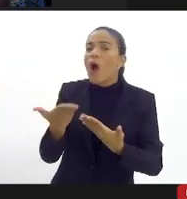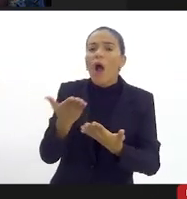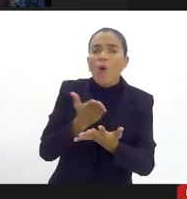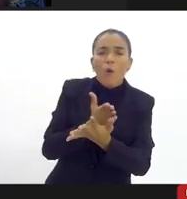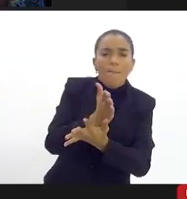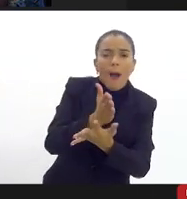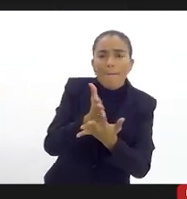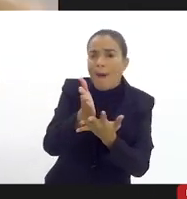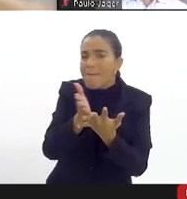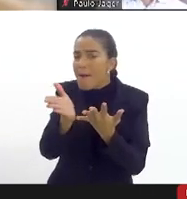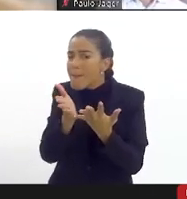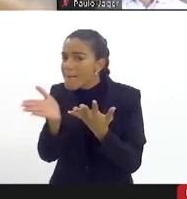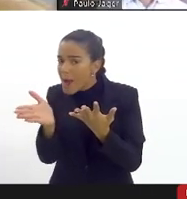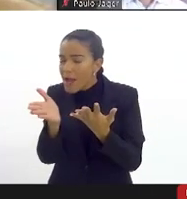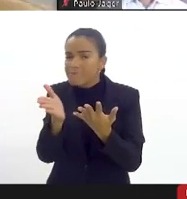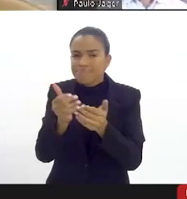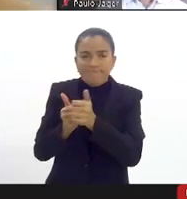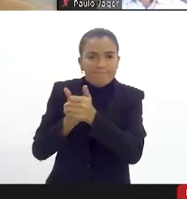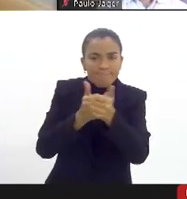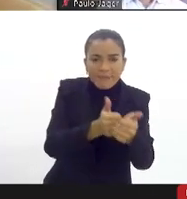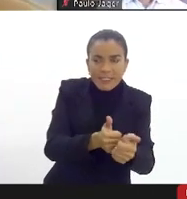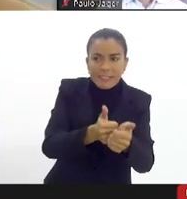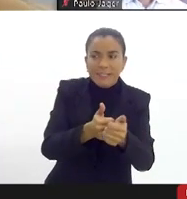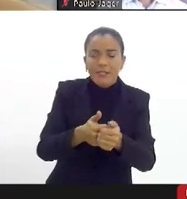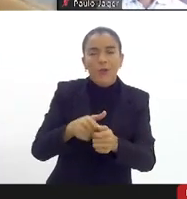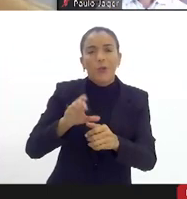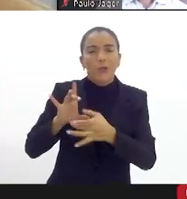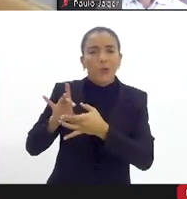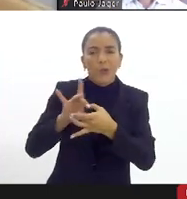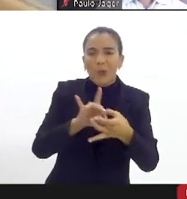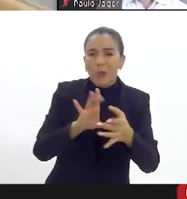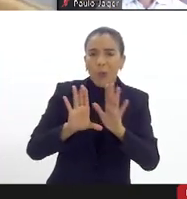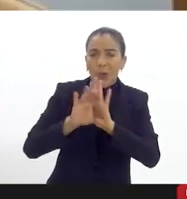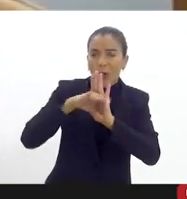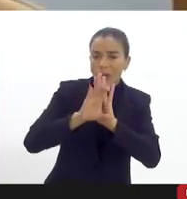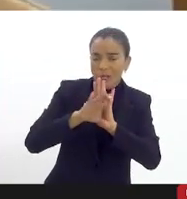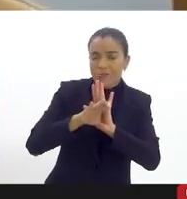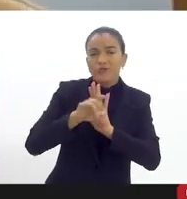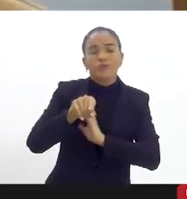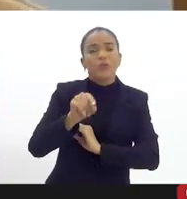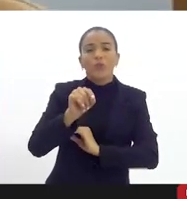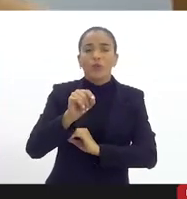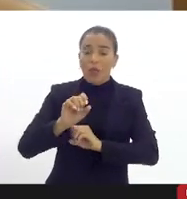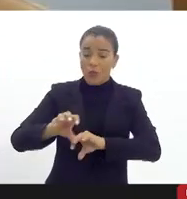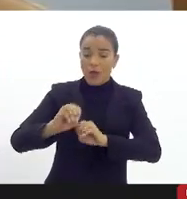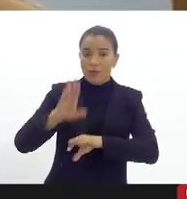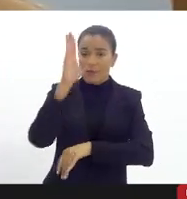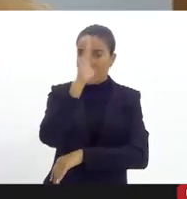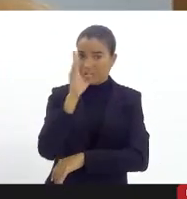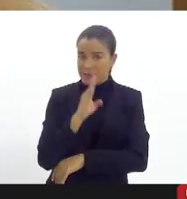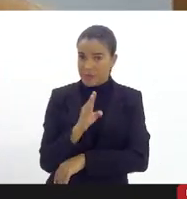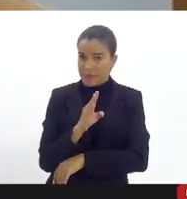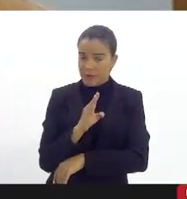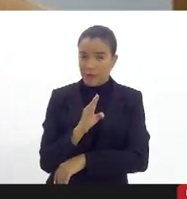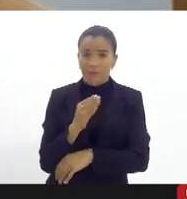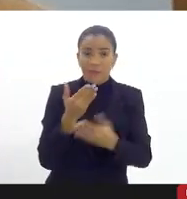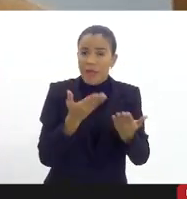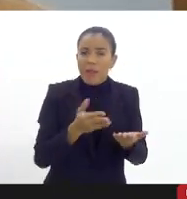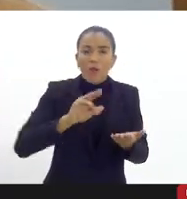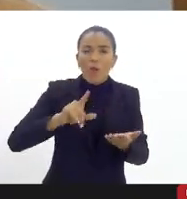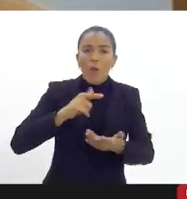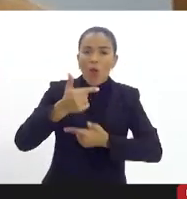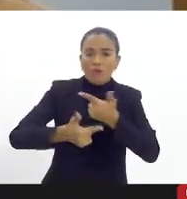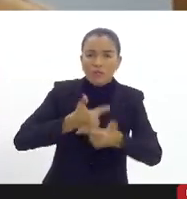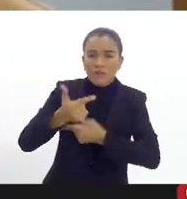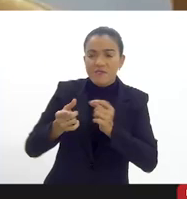nos caminhos que deveriam ser seguidos num contexto de regulamentação da educação brasileira ela não é um serviço